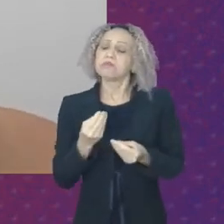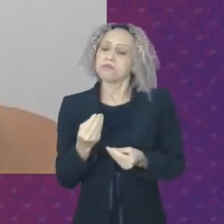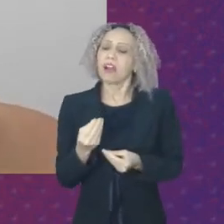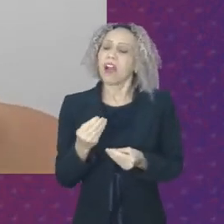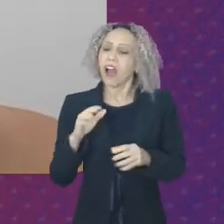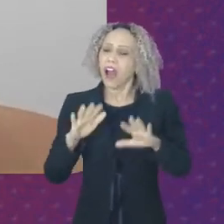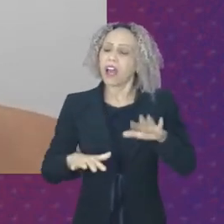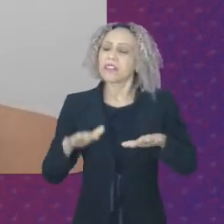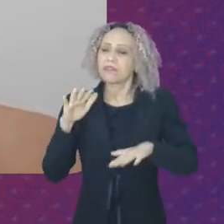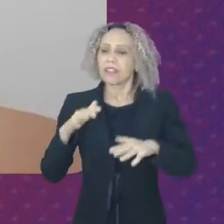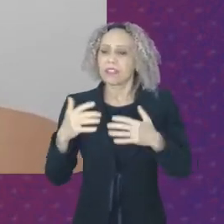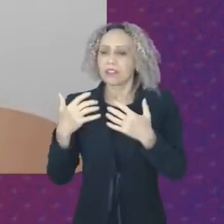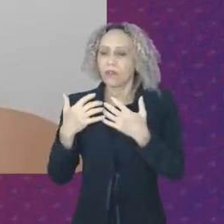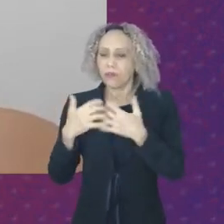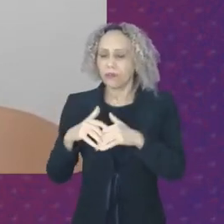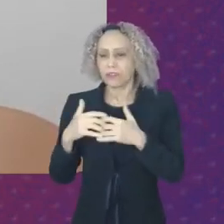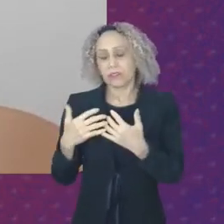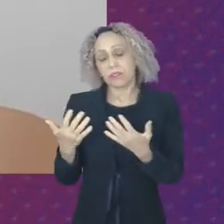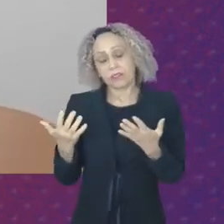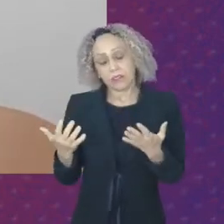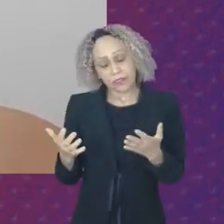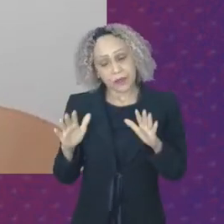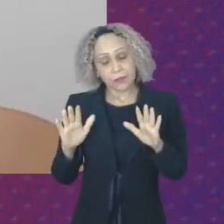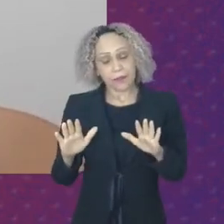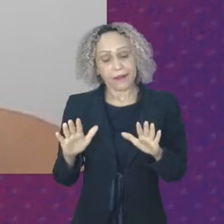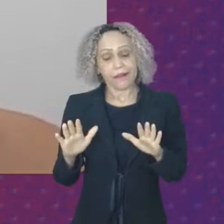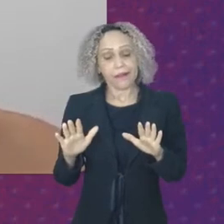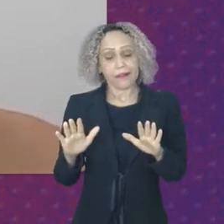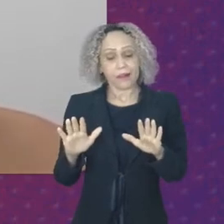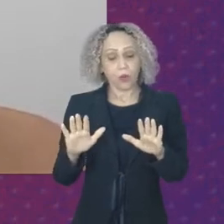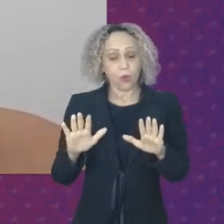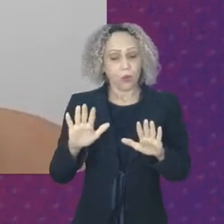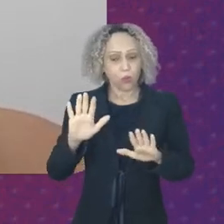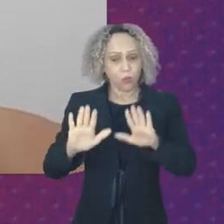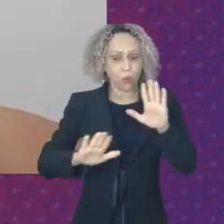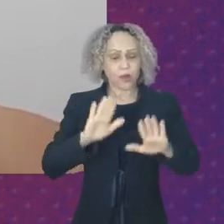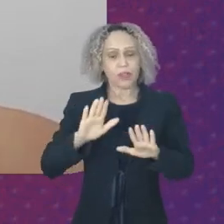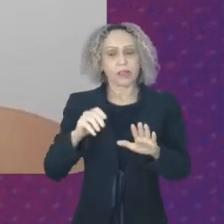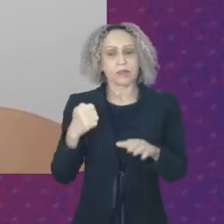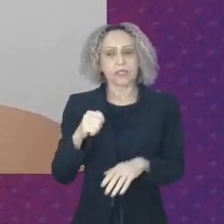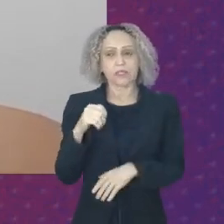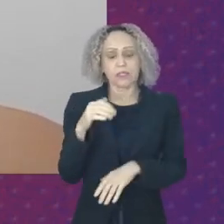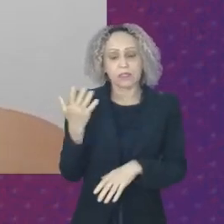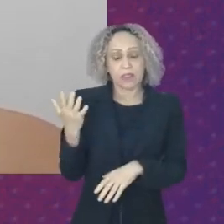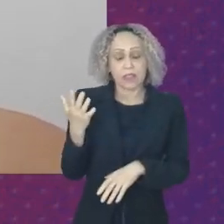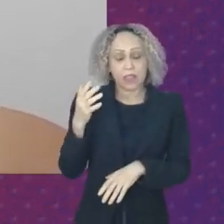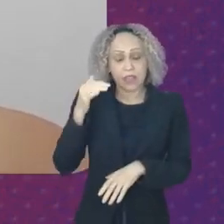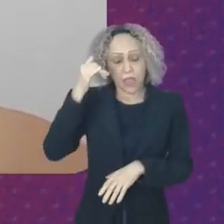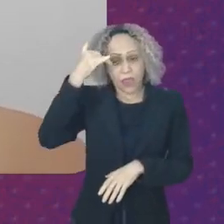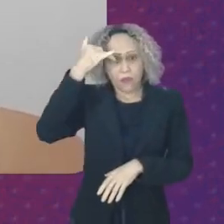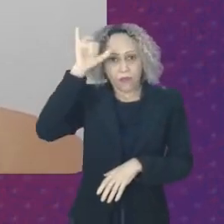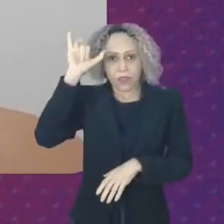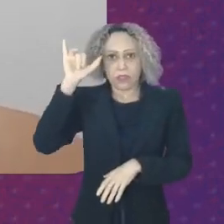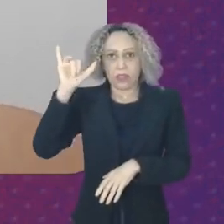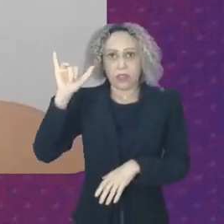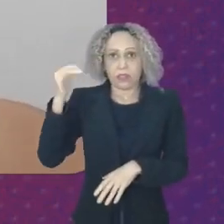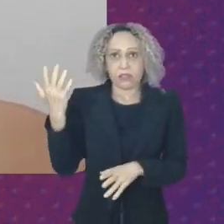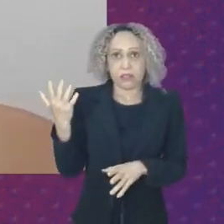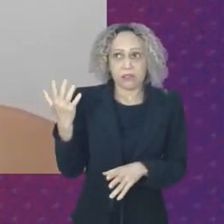com meme, mas também precisa ser observado com muita cautela para que não ridicularize a comunicação da